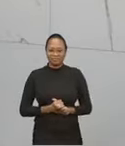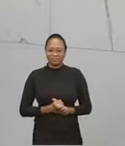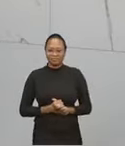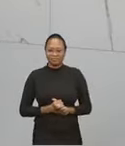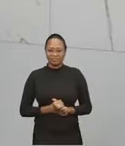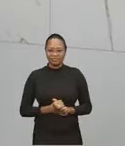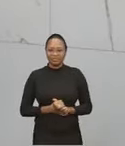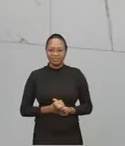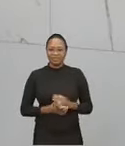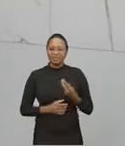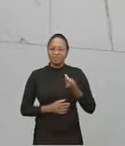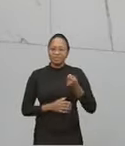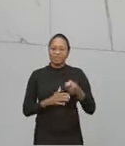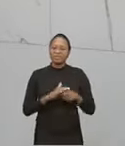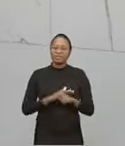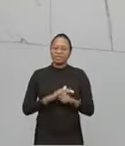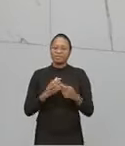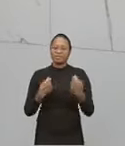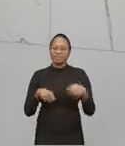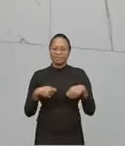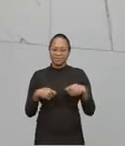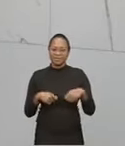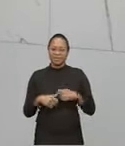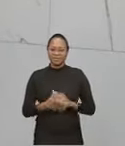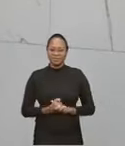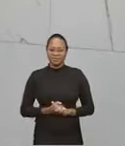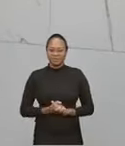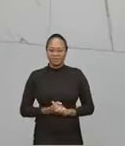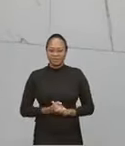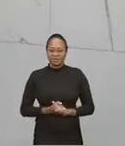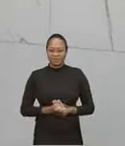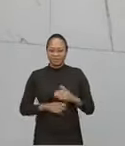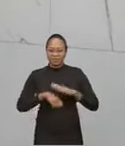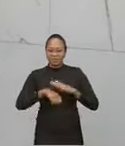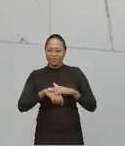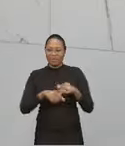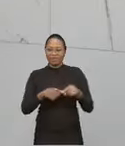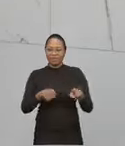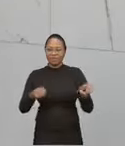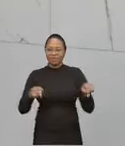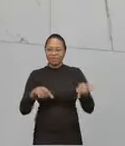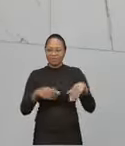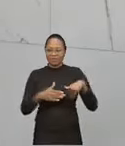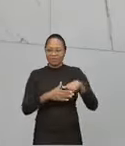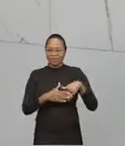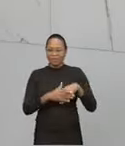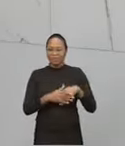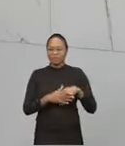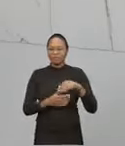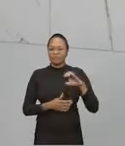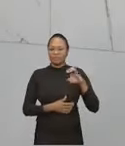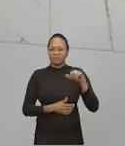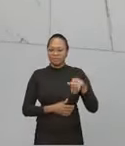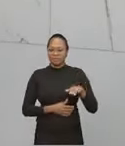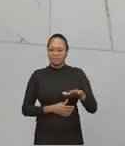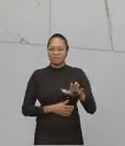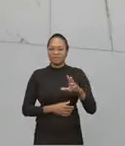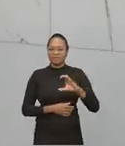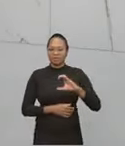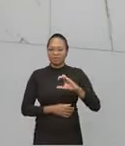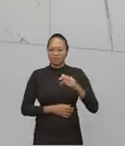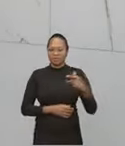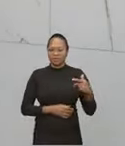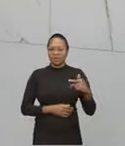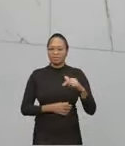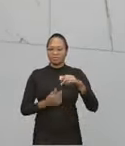Não, precisa de investimento. Não, a gente ir para aqui, fez um campo na Glebacê, fez um ano no POC. Camaçari tinha que ter